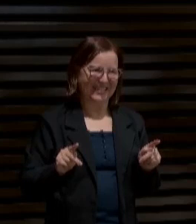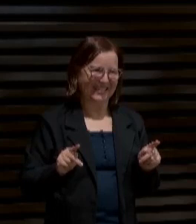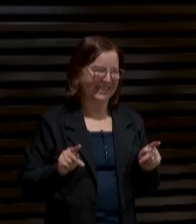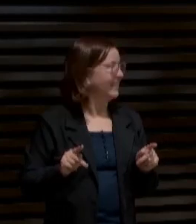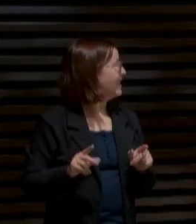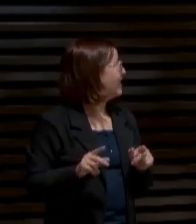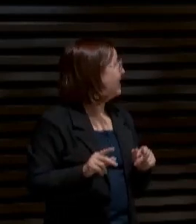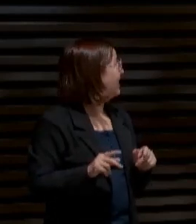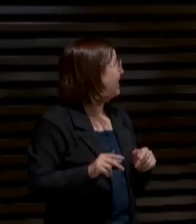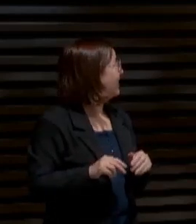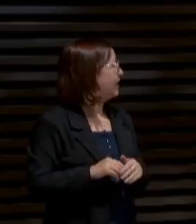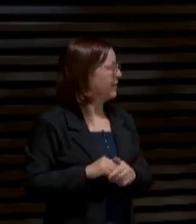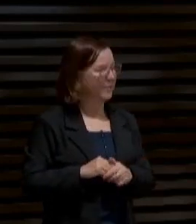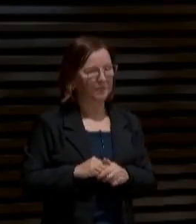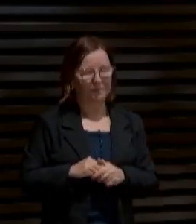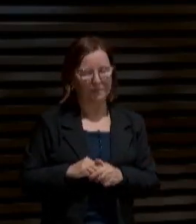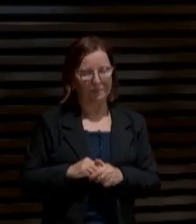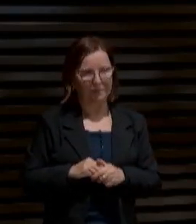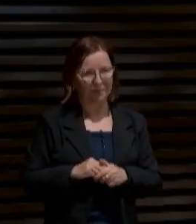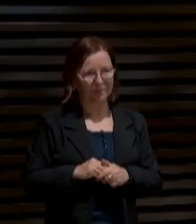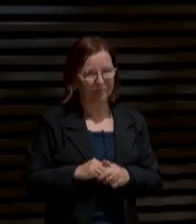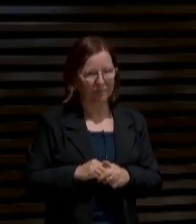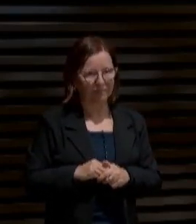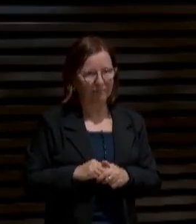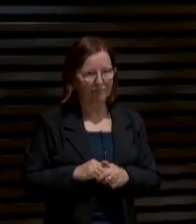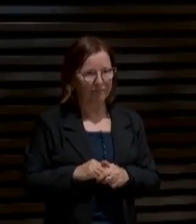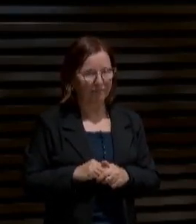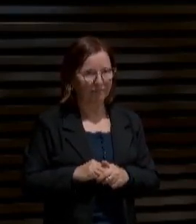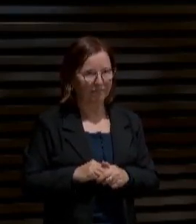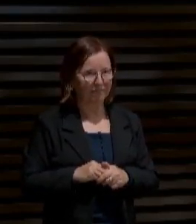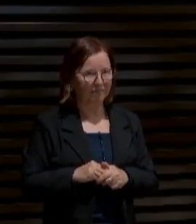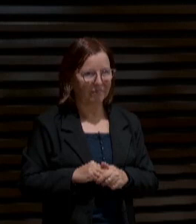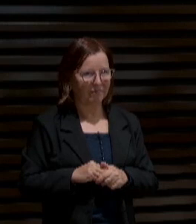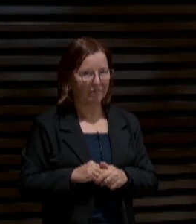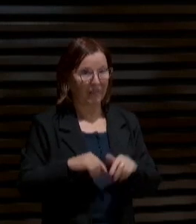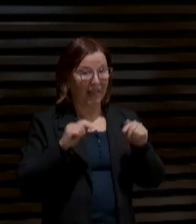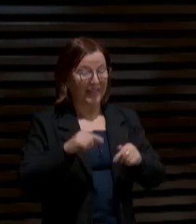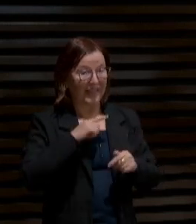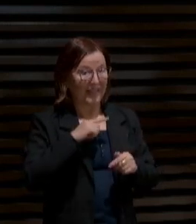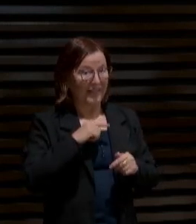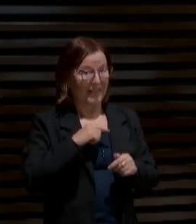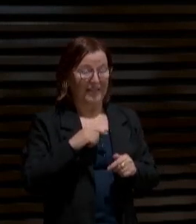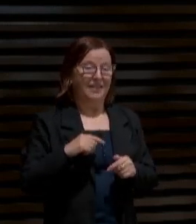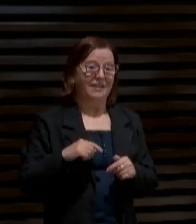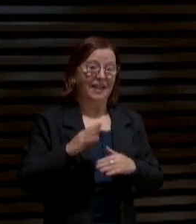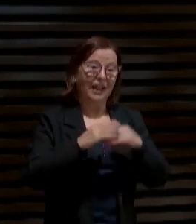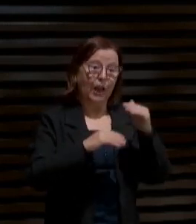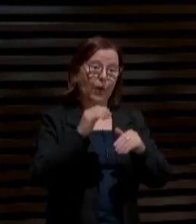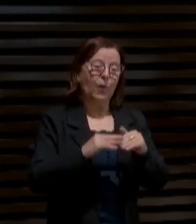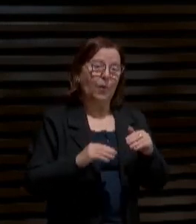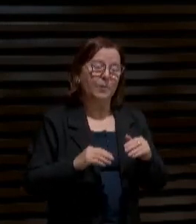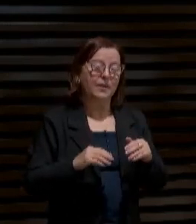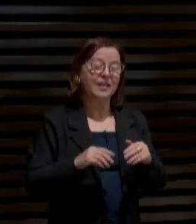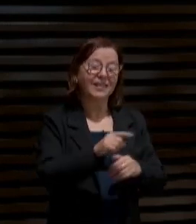irmão não existe aqui uma ação que nós devemos fazer afaste-se do